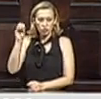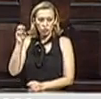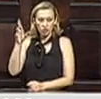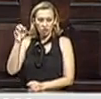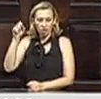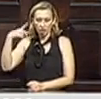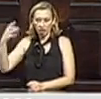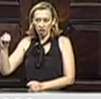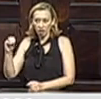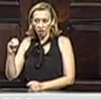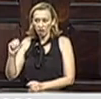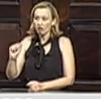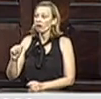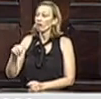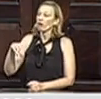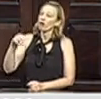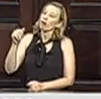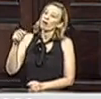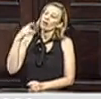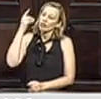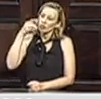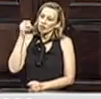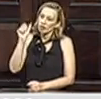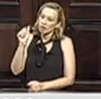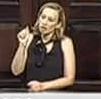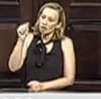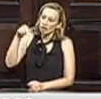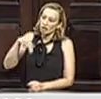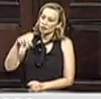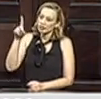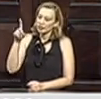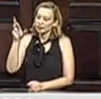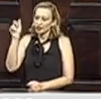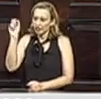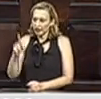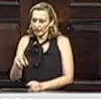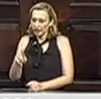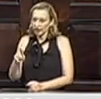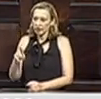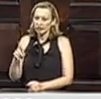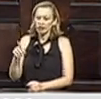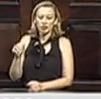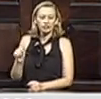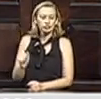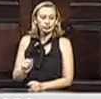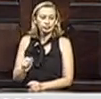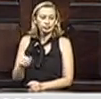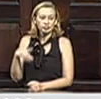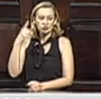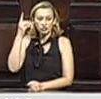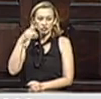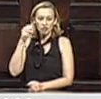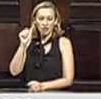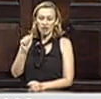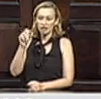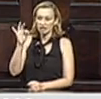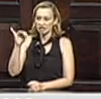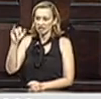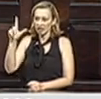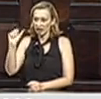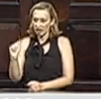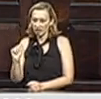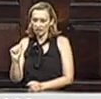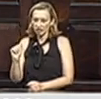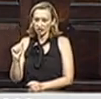deputado. Deputado André Lazzaroni. Deputado Aramis Brito. Deputado Átila Nunes.